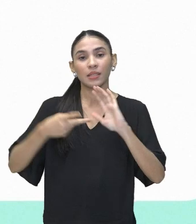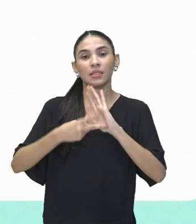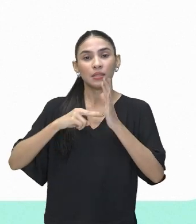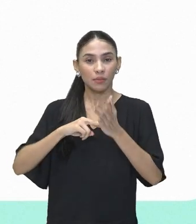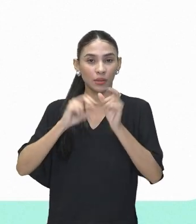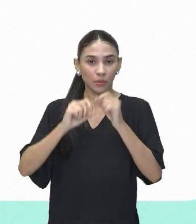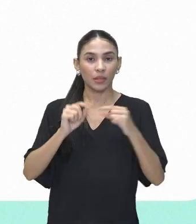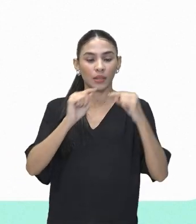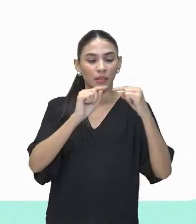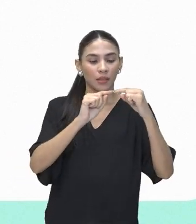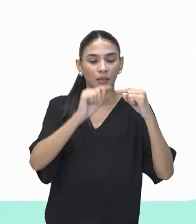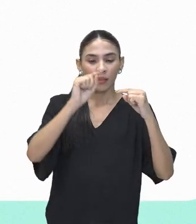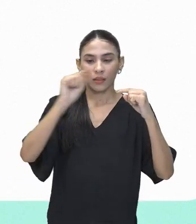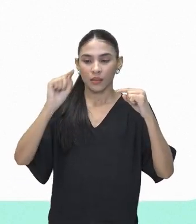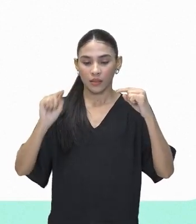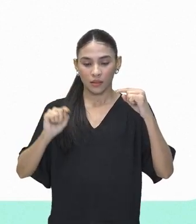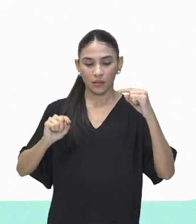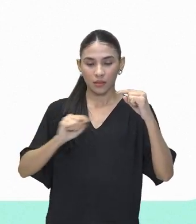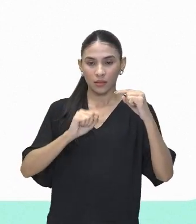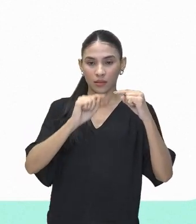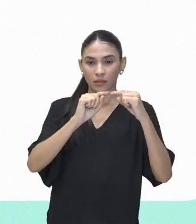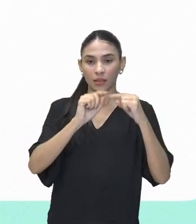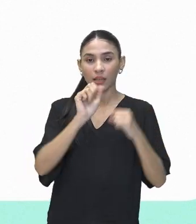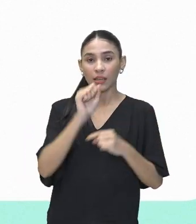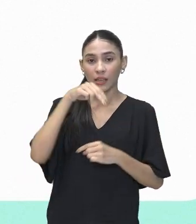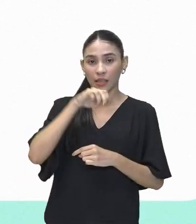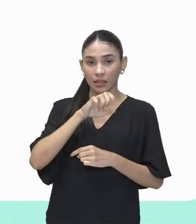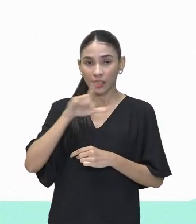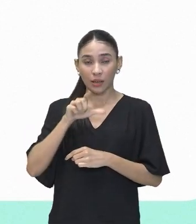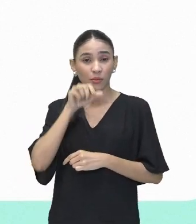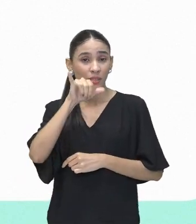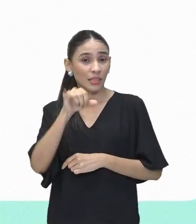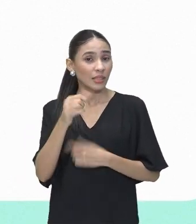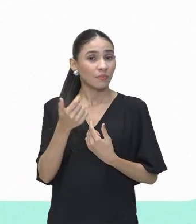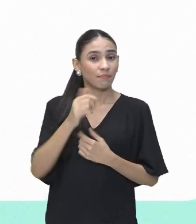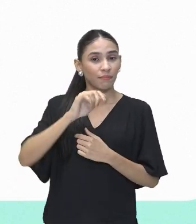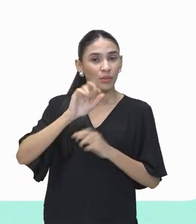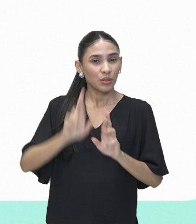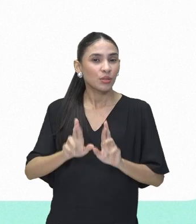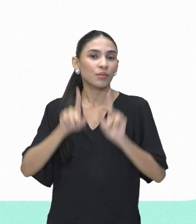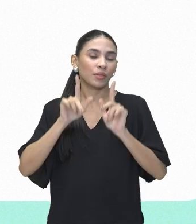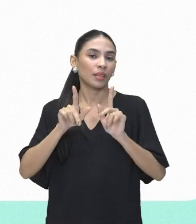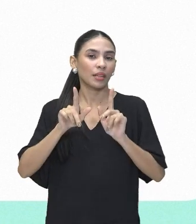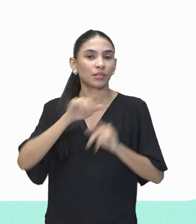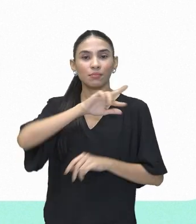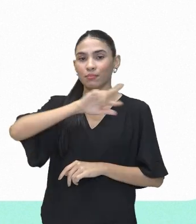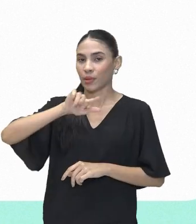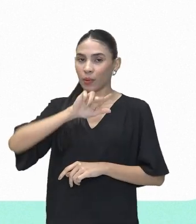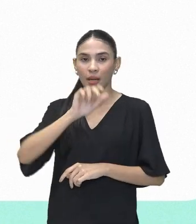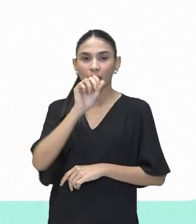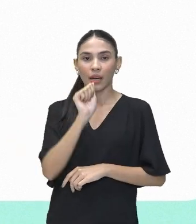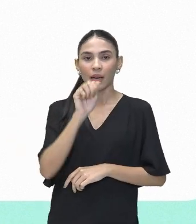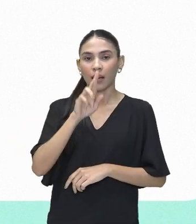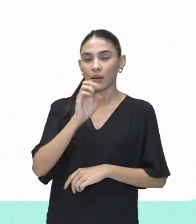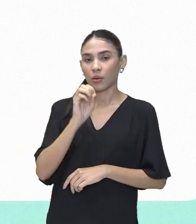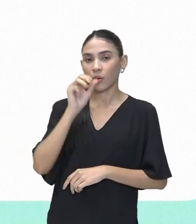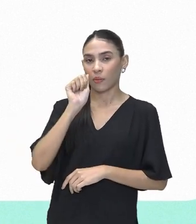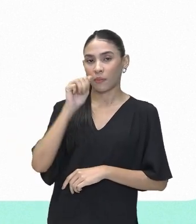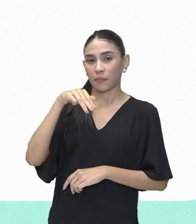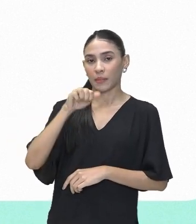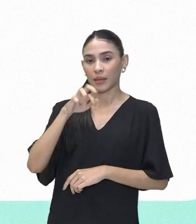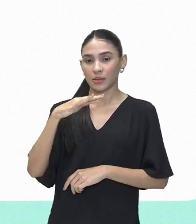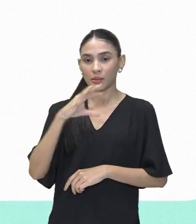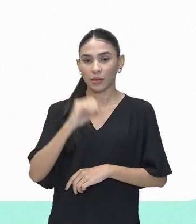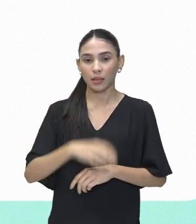um anel aromático. Se não for, se não tiver essa característica, quer dizer que não é aromático. Então, observe aqui